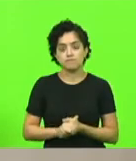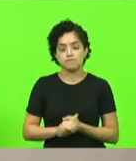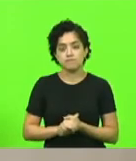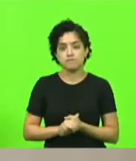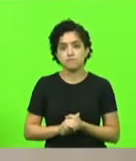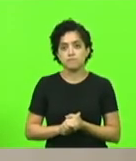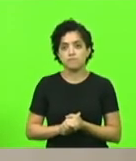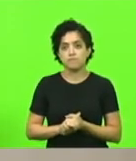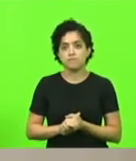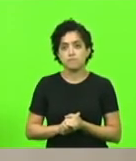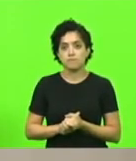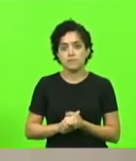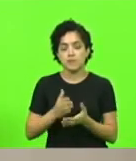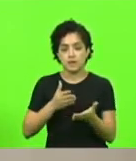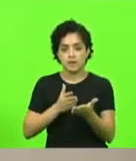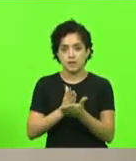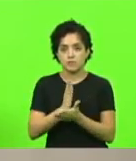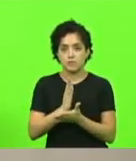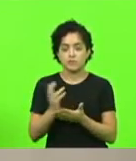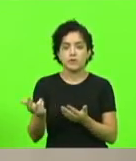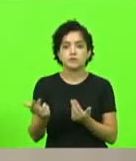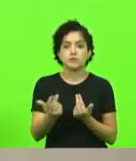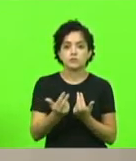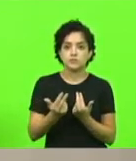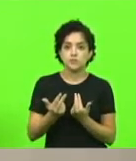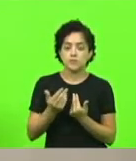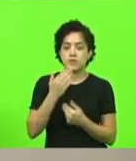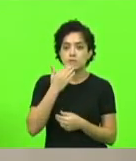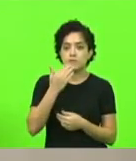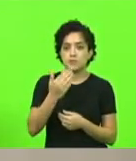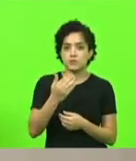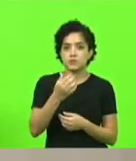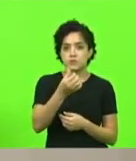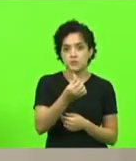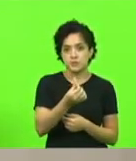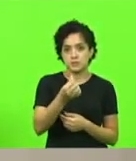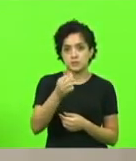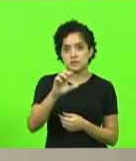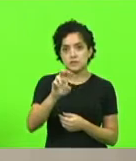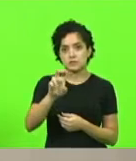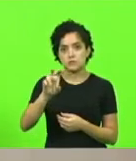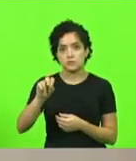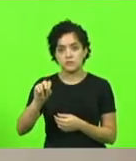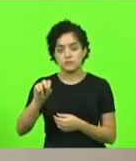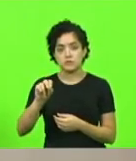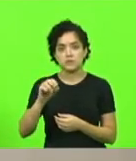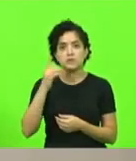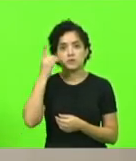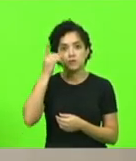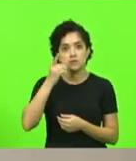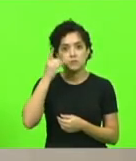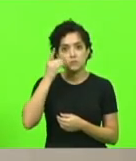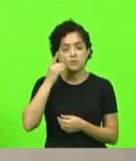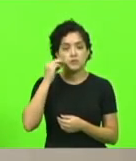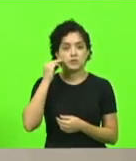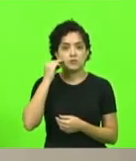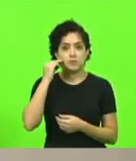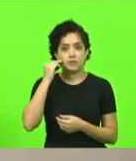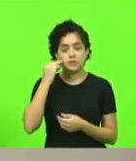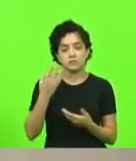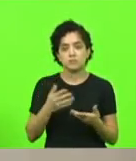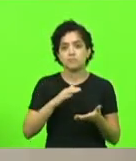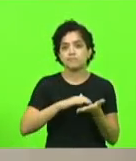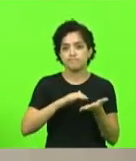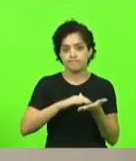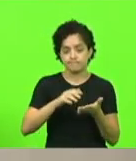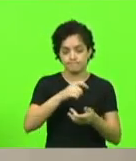encontram. Aprovado por unanimidade. Pedido de informação 650, autor deputada Marlene Fengler, solicitando ao secretário de Estado da